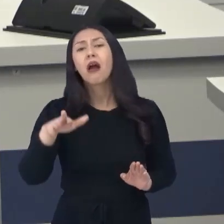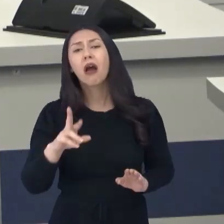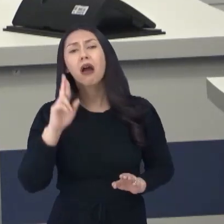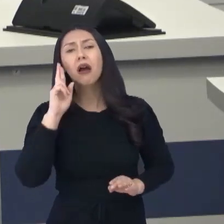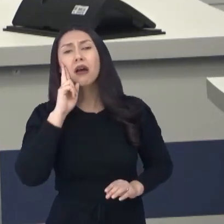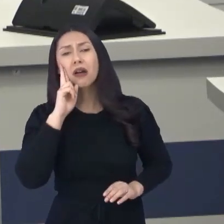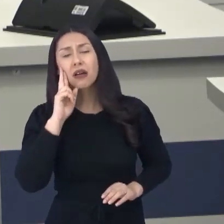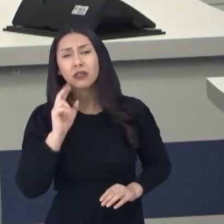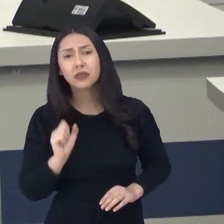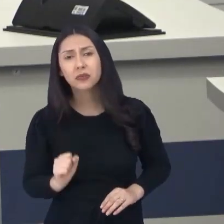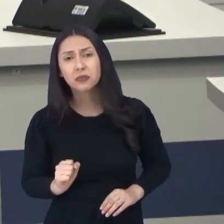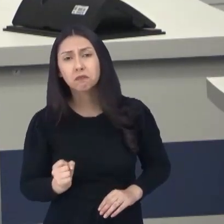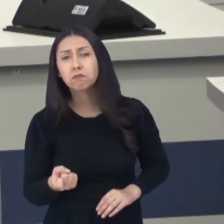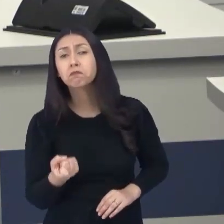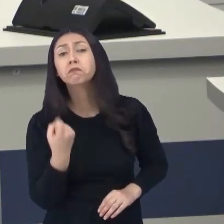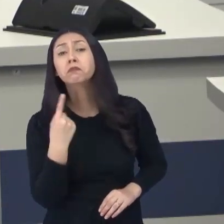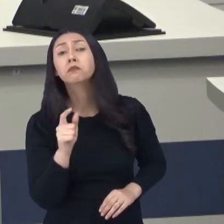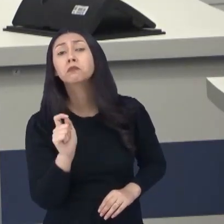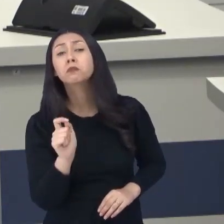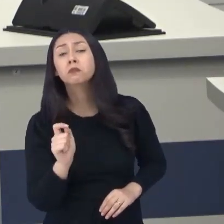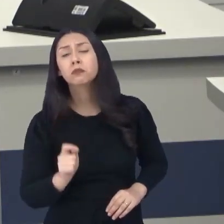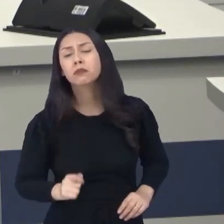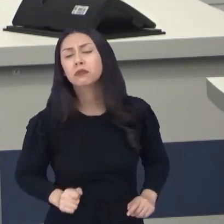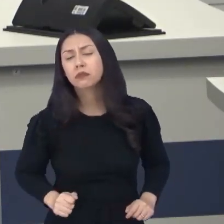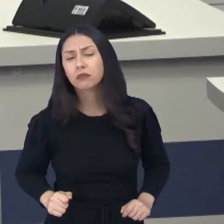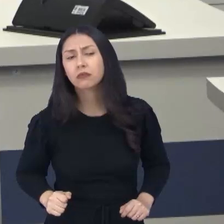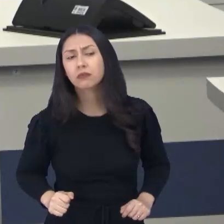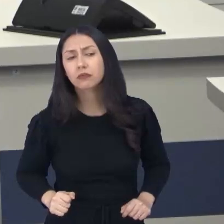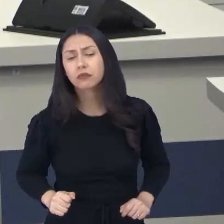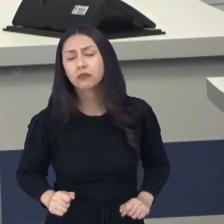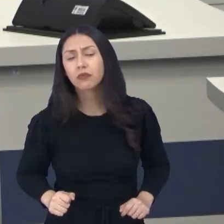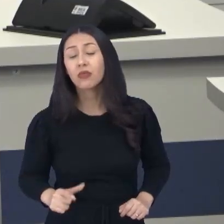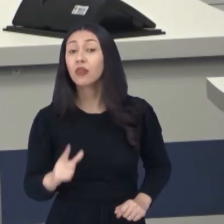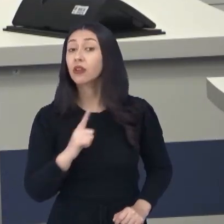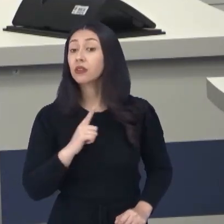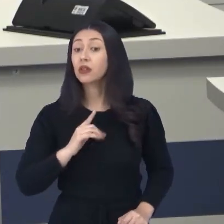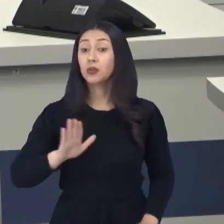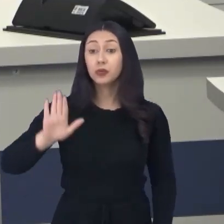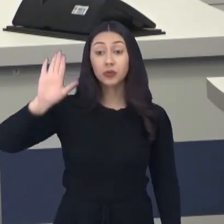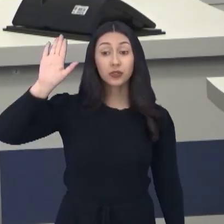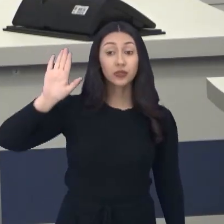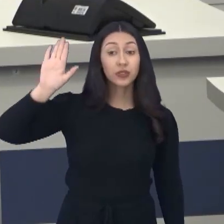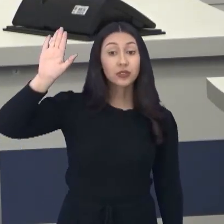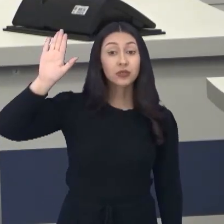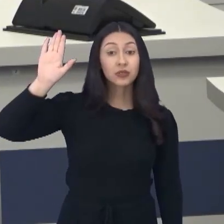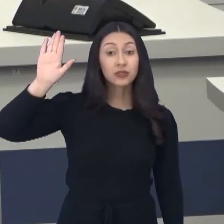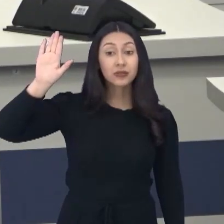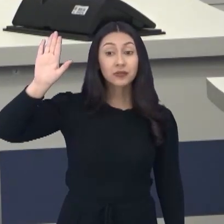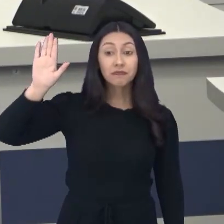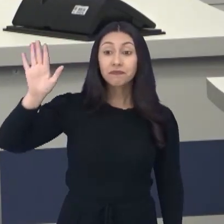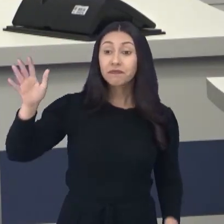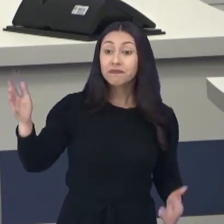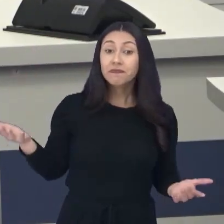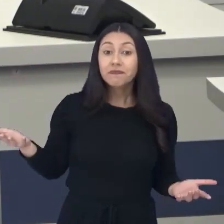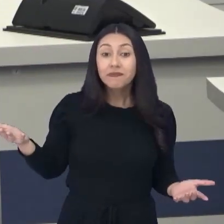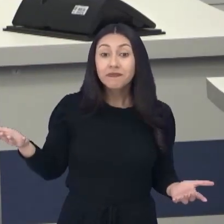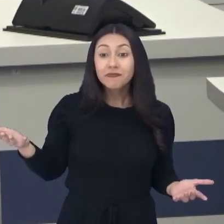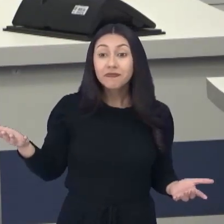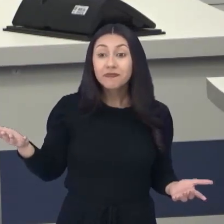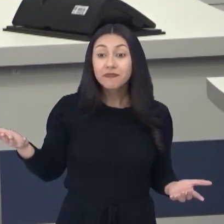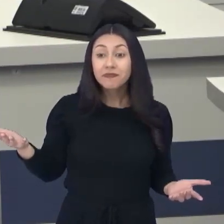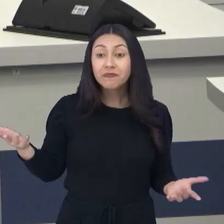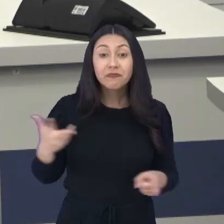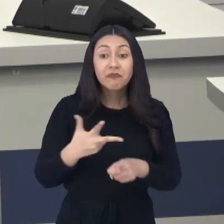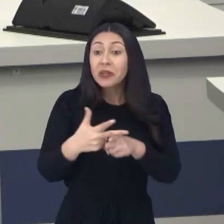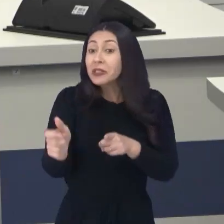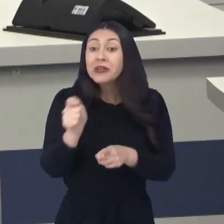Santiago, é que tem um candidato que nem foi eleito